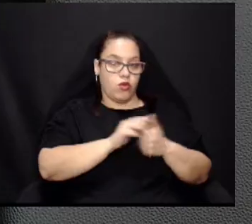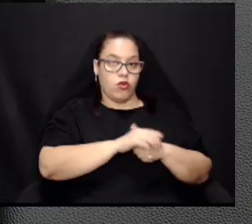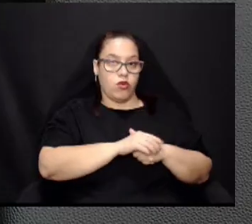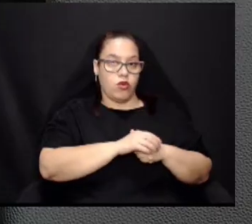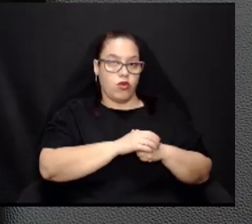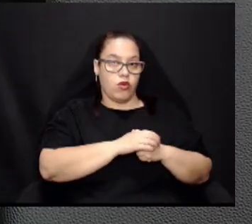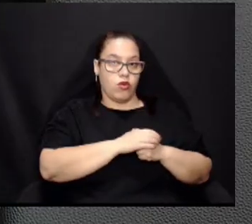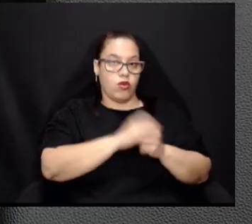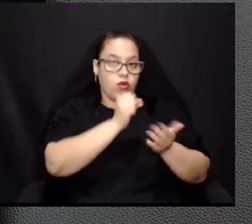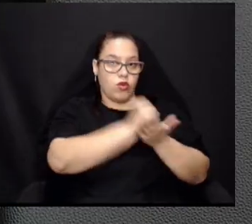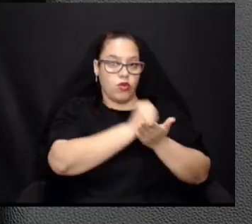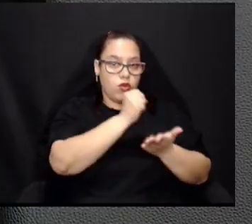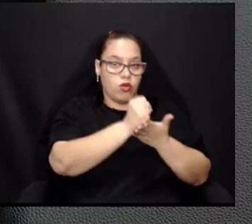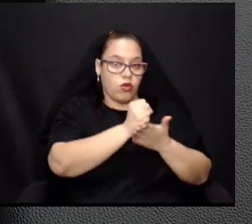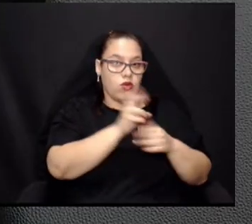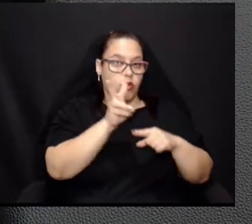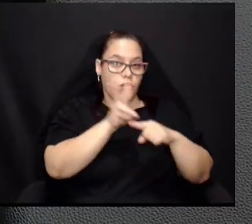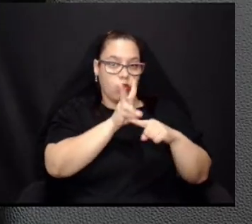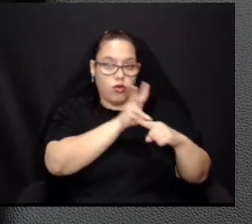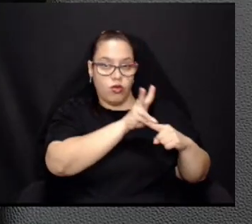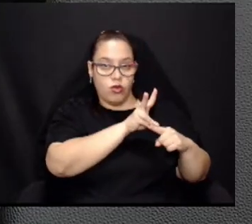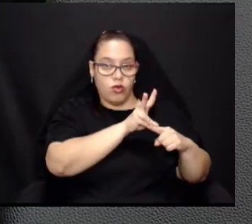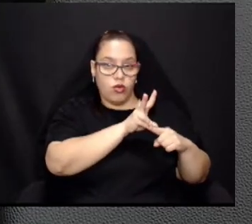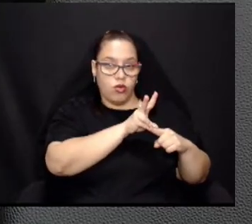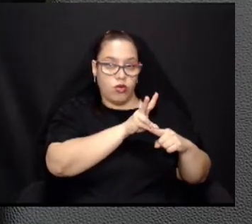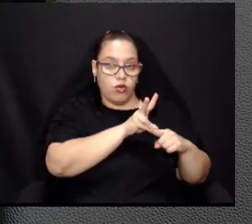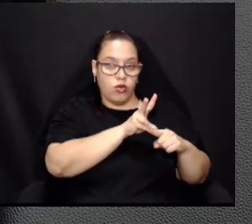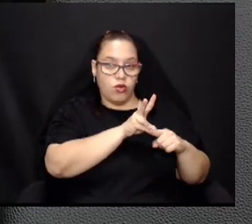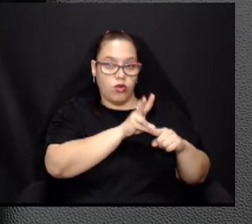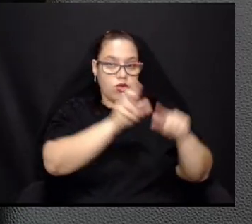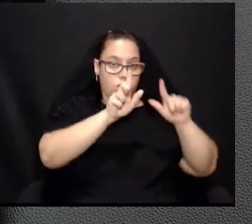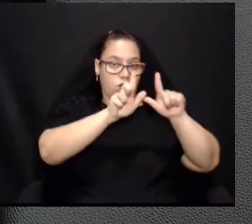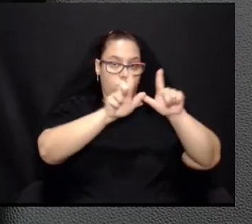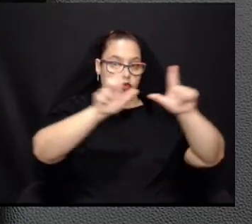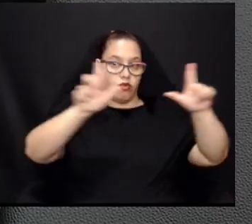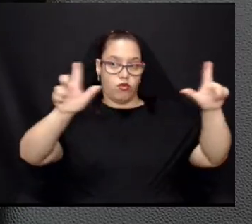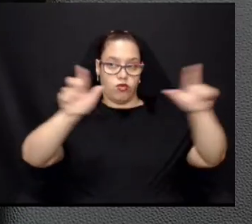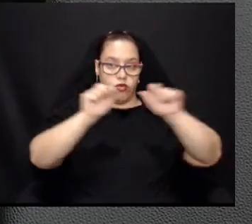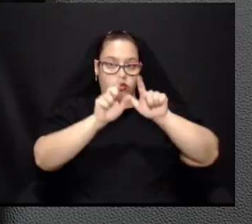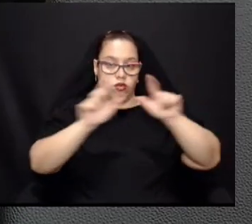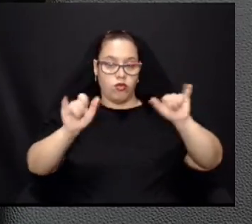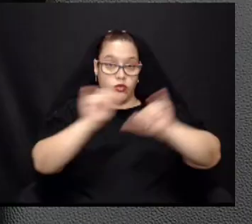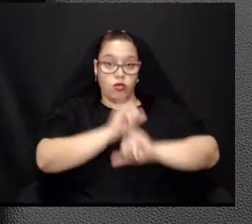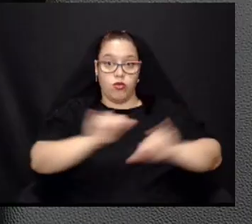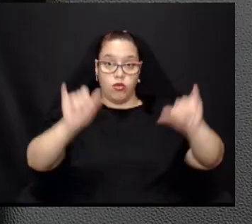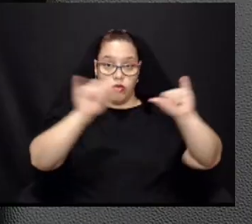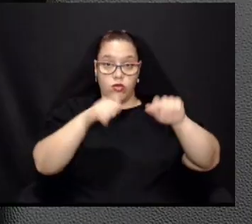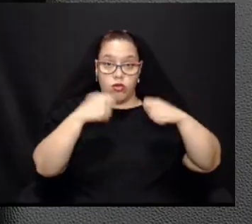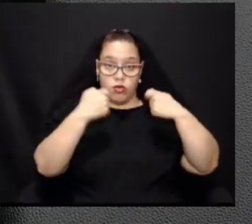que cuidam até de faixas, porque alguns tipos de divulgações a gente precisa